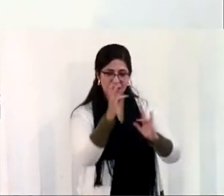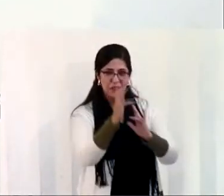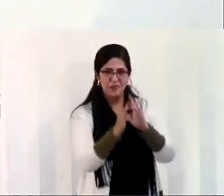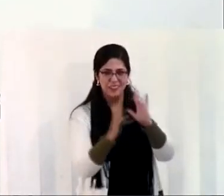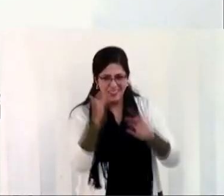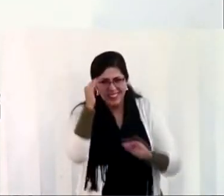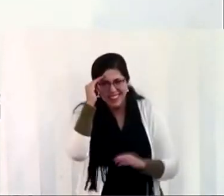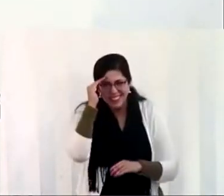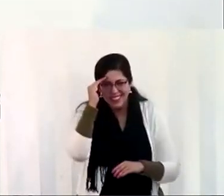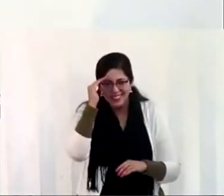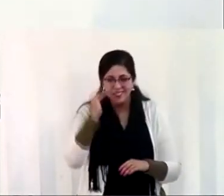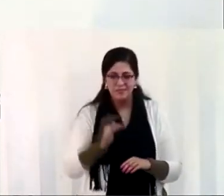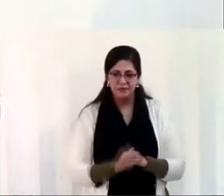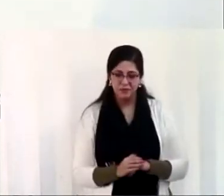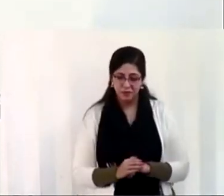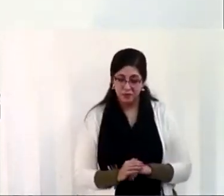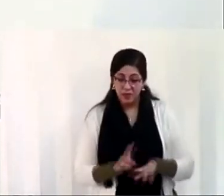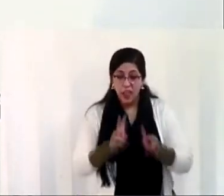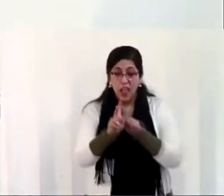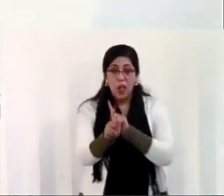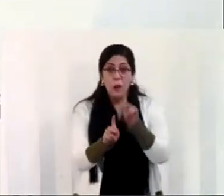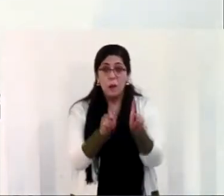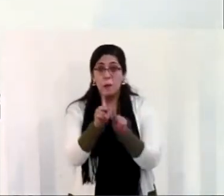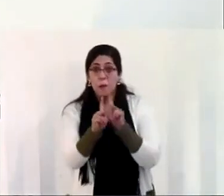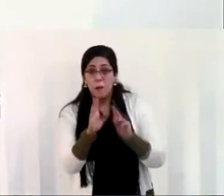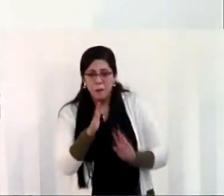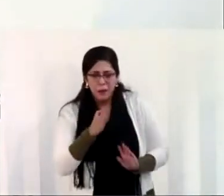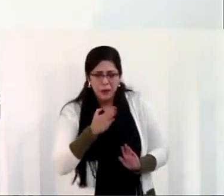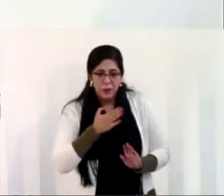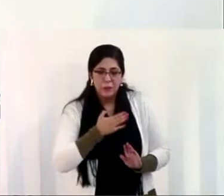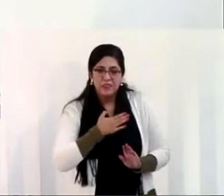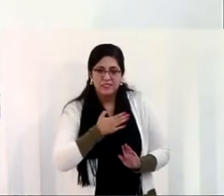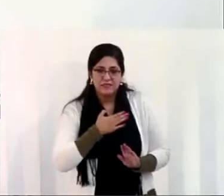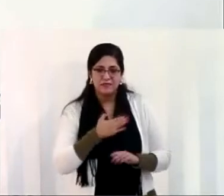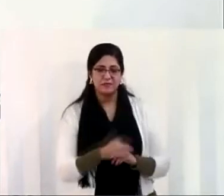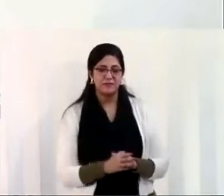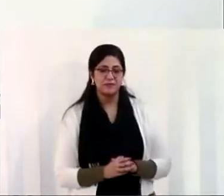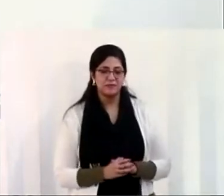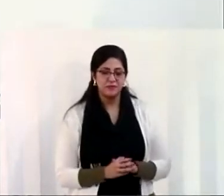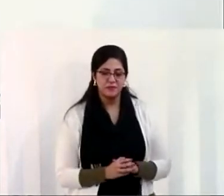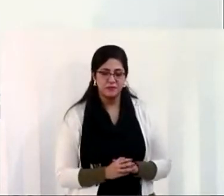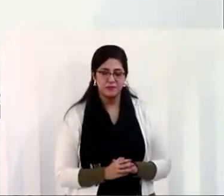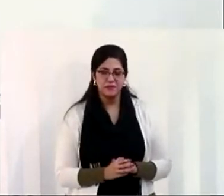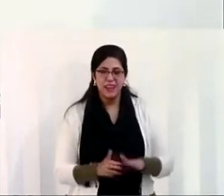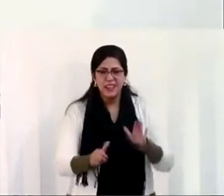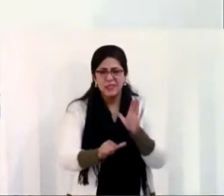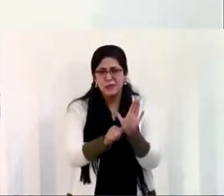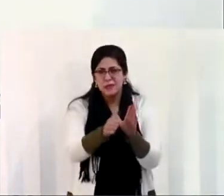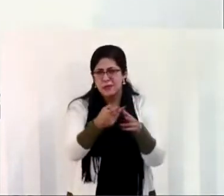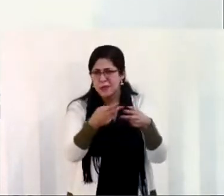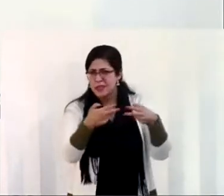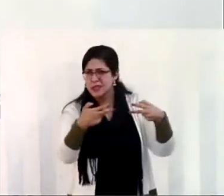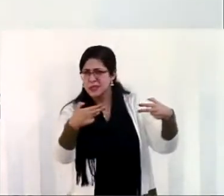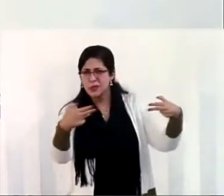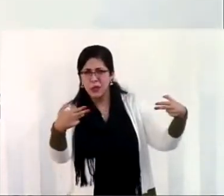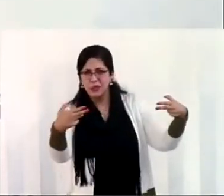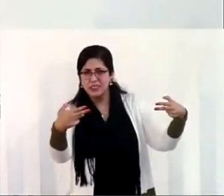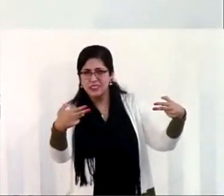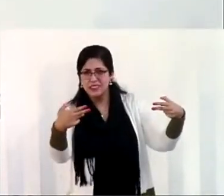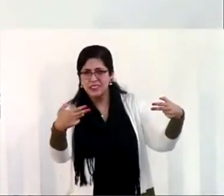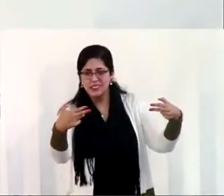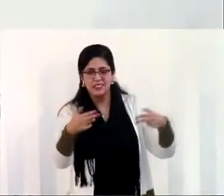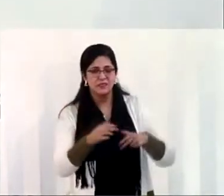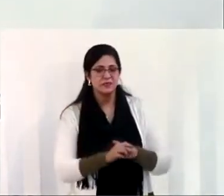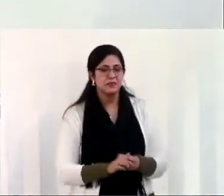que o que este povo era para mim é como as primícias. As primícias é aquela primeira parte, a